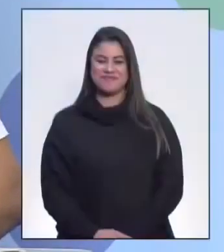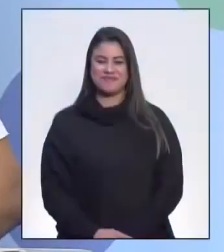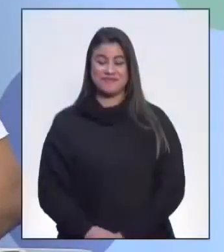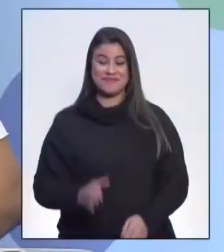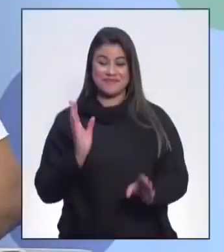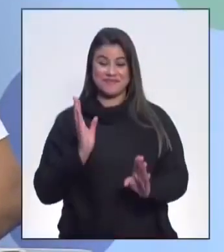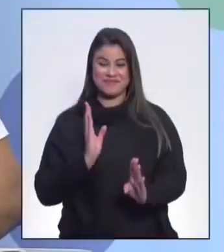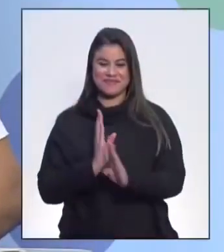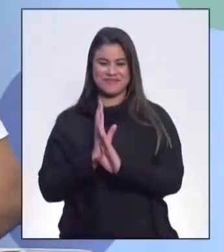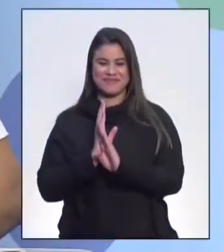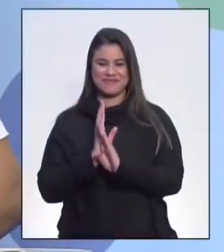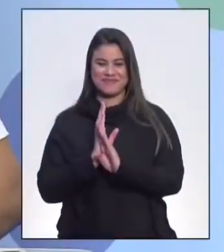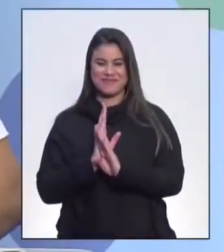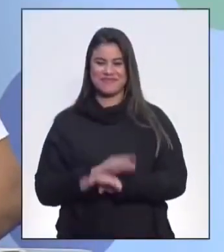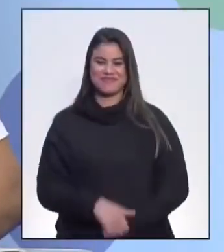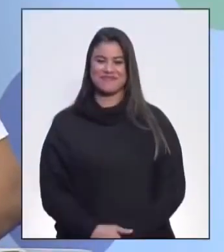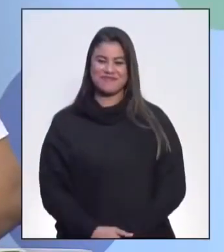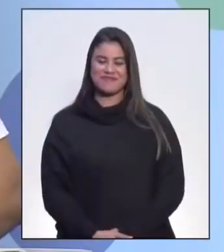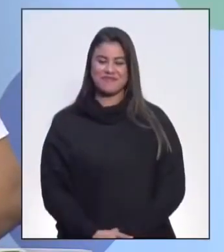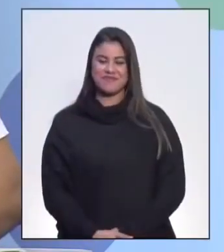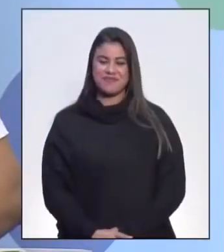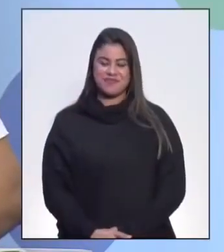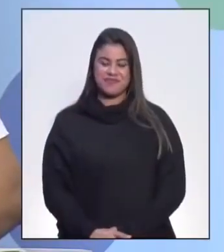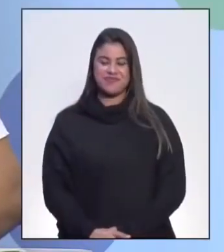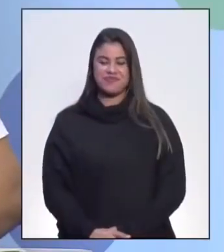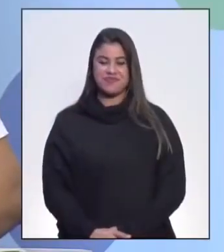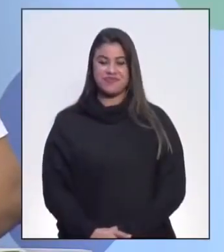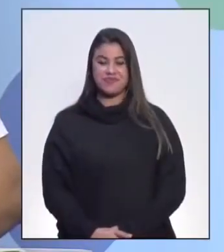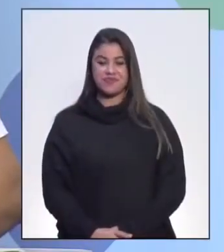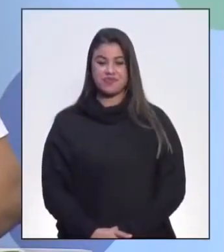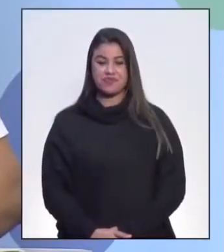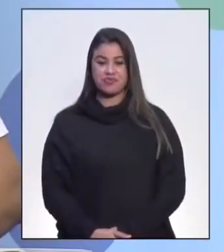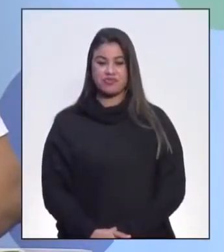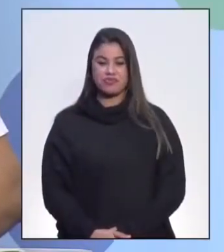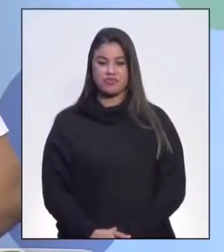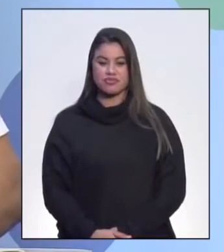Achei aqui, olha, o que a gente estava procurando, professor Joel.